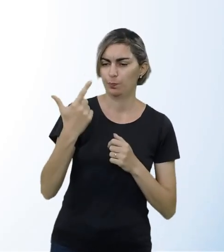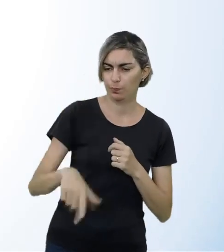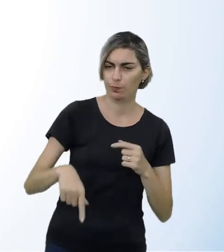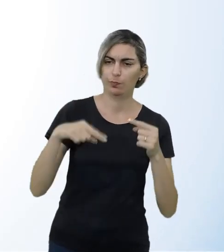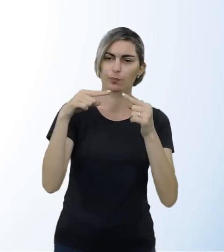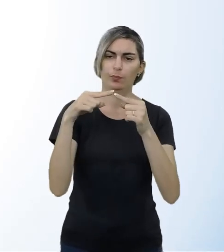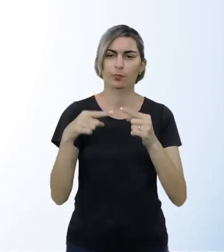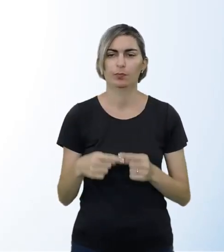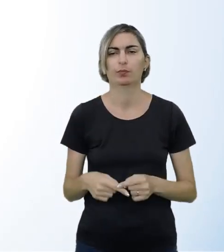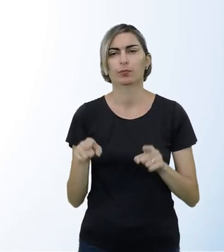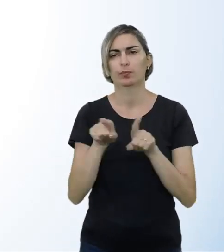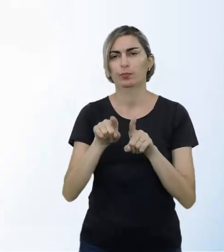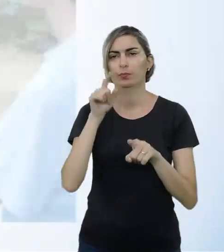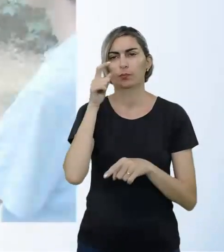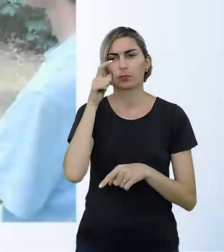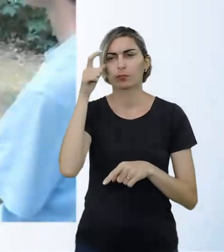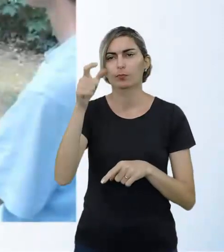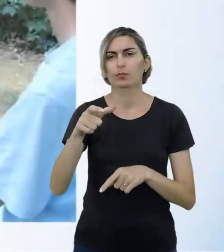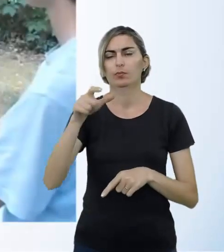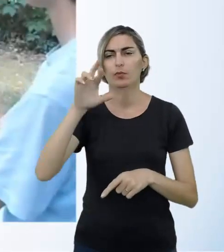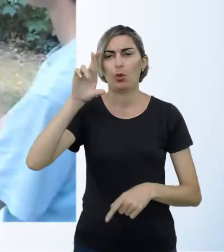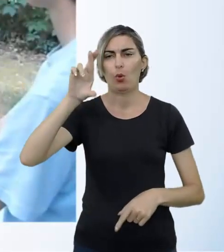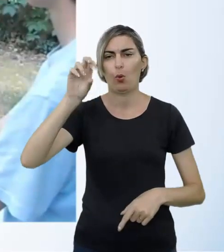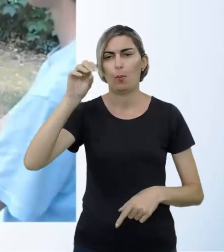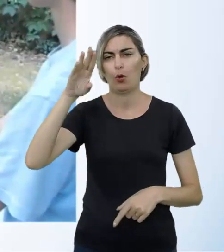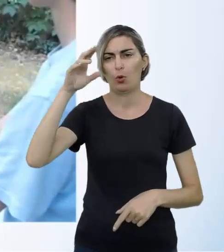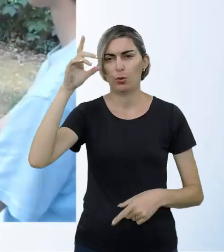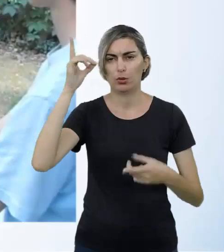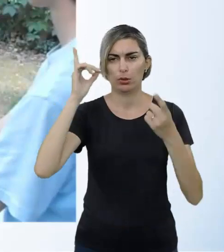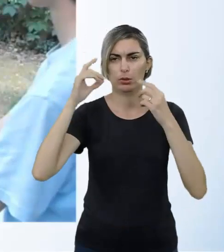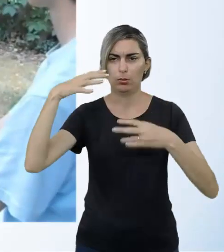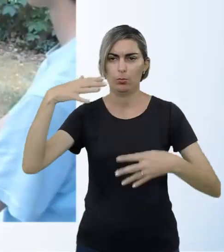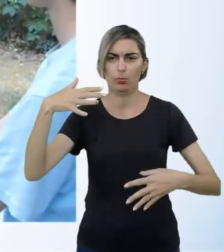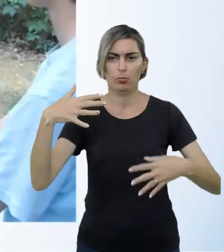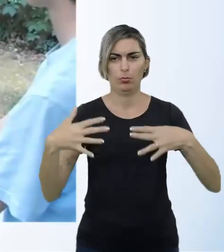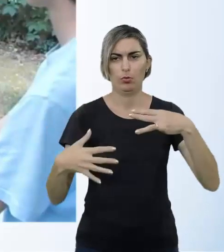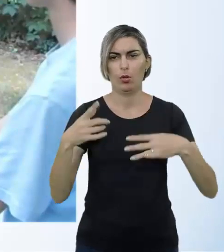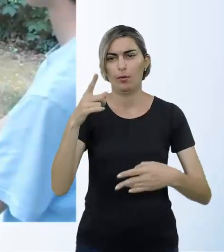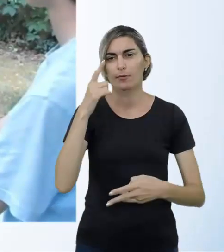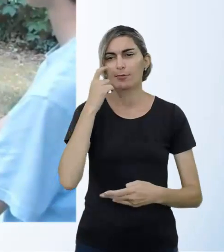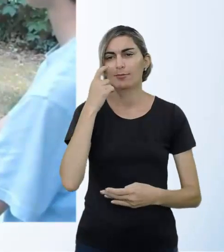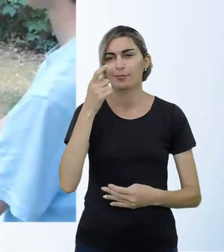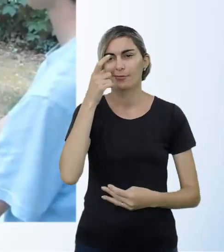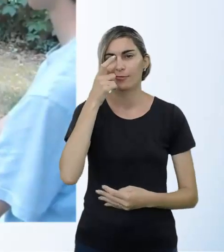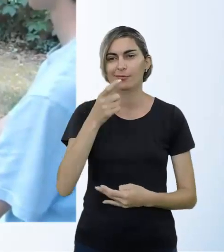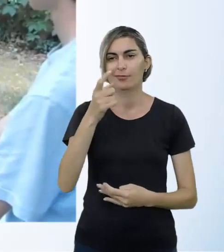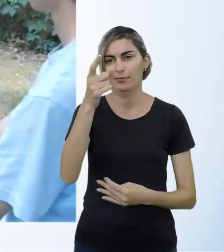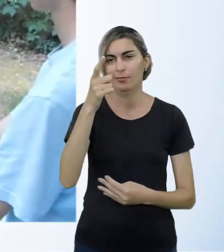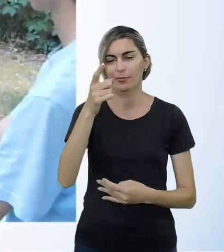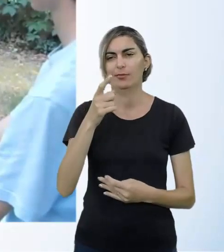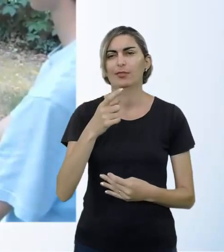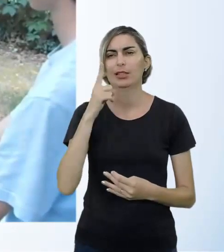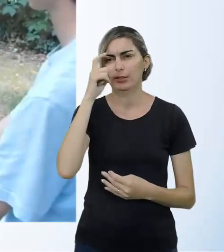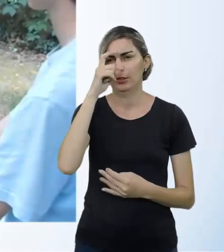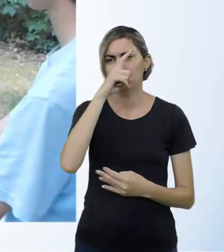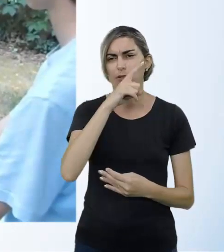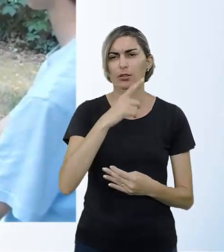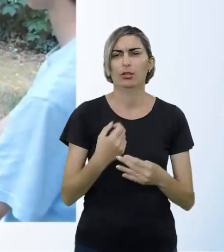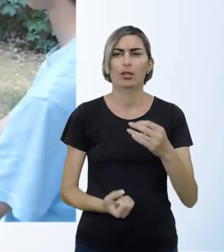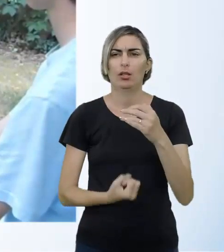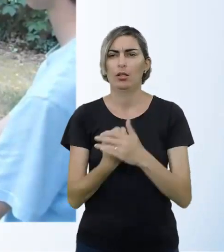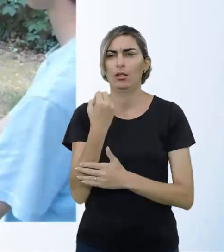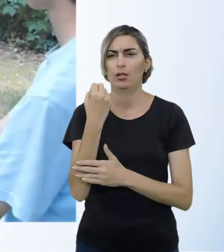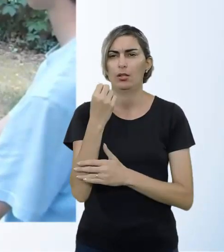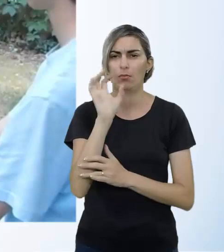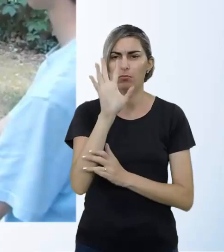Outras aplicações interessantes. Robótica, automação, né? Esse é um robô que eu acho bem interessante porque era uma grande dificuldade que se tinha em criar um